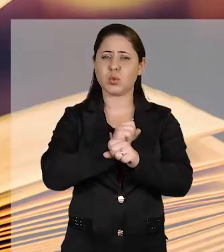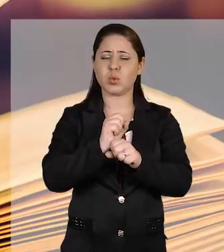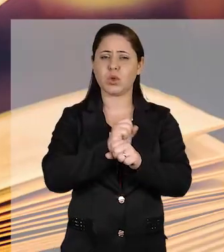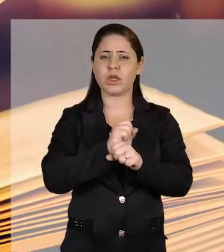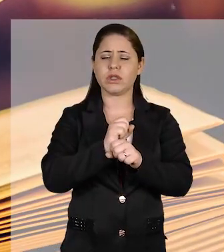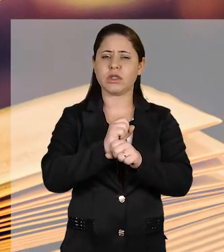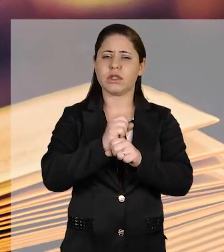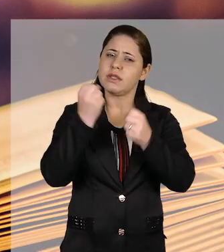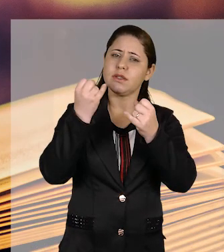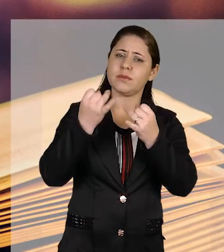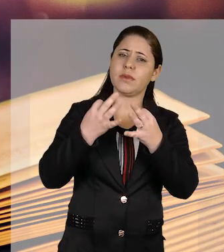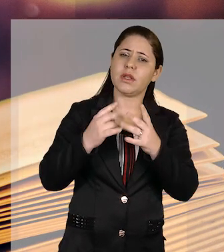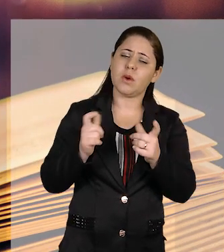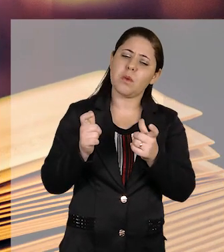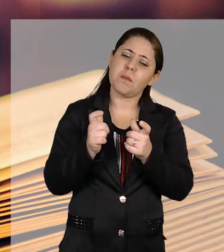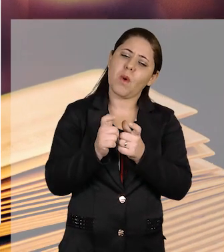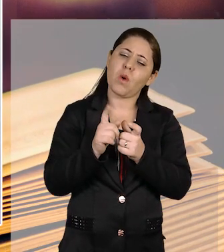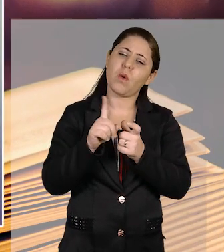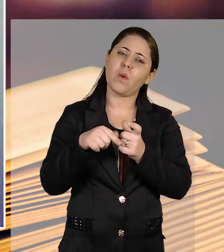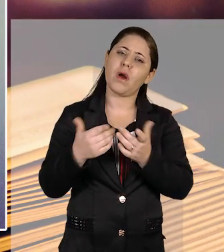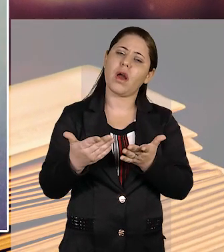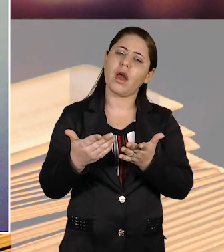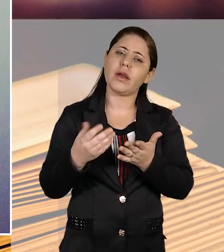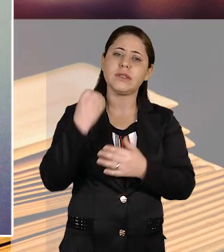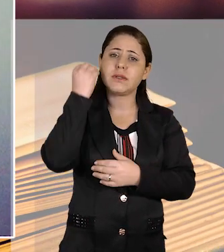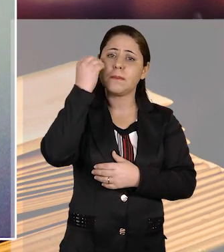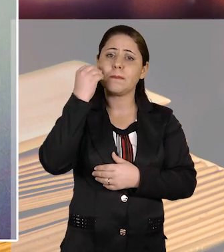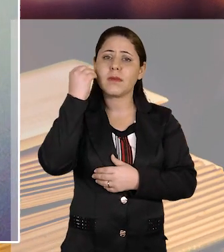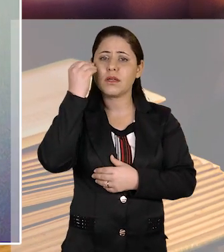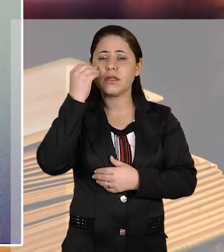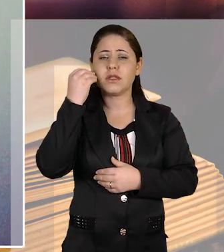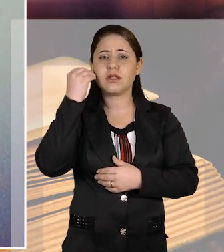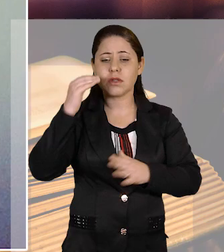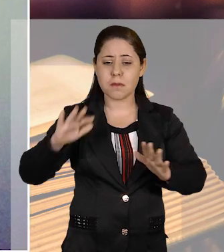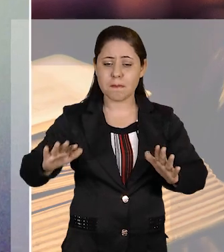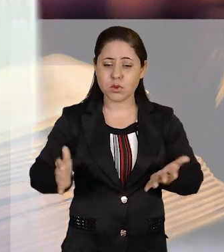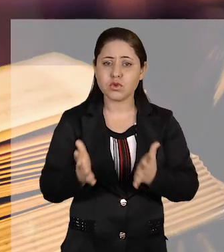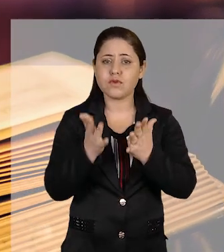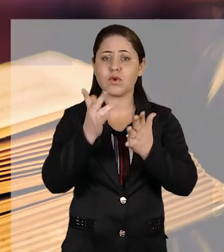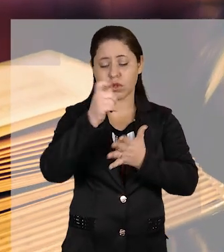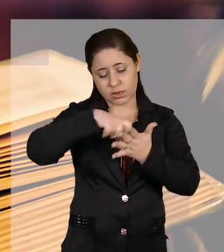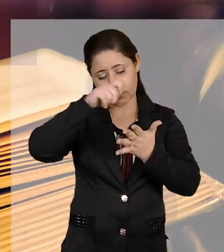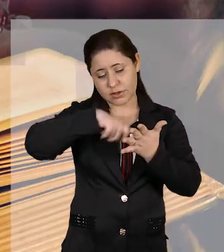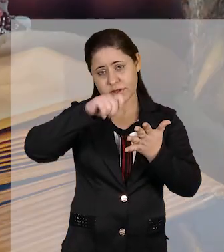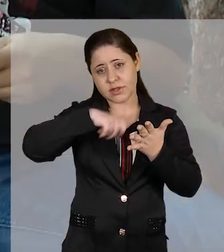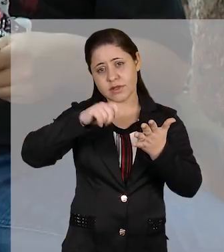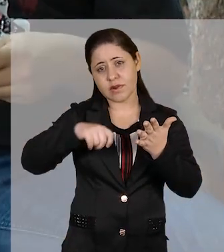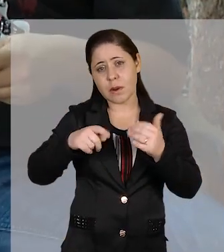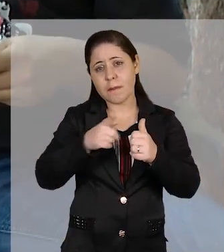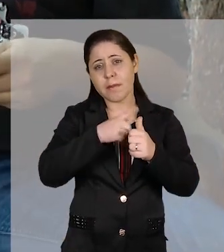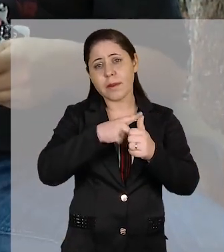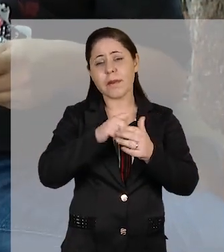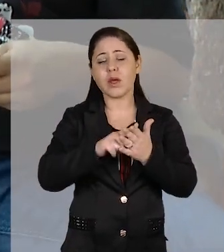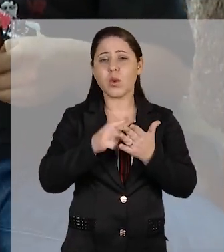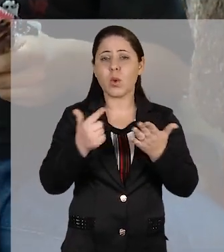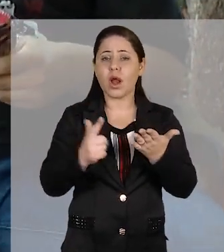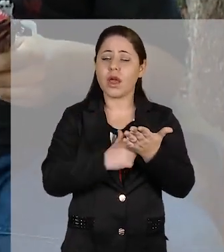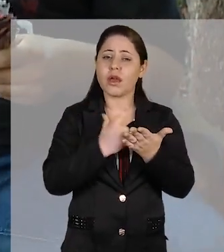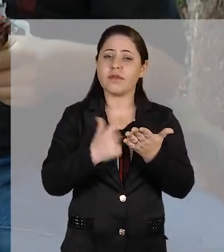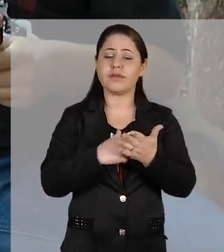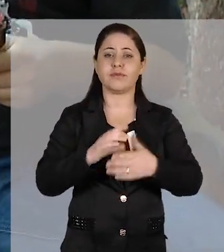5 anos. Queria que você contasse um pouco dessa experiência, né, que te motivou a estar escrevendo a sua primeira